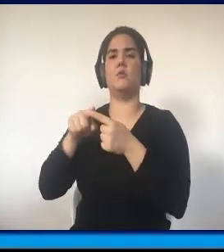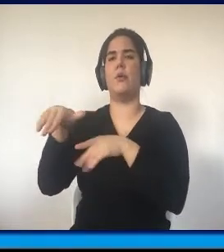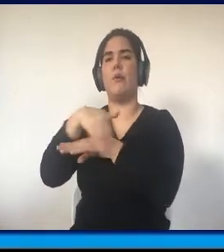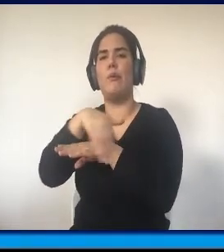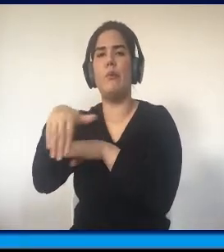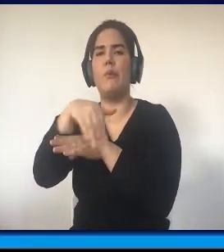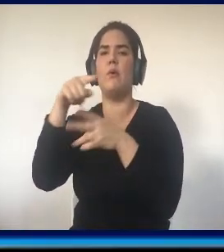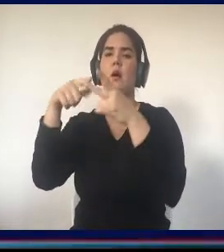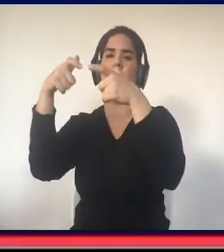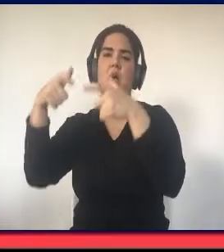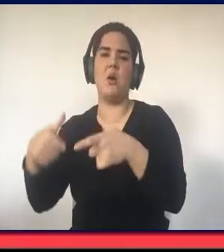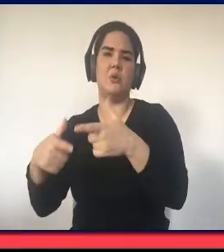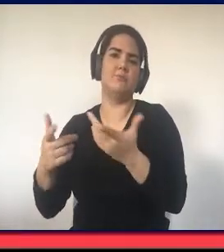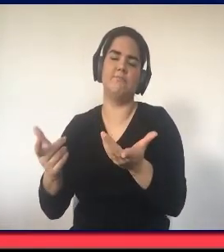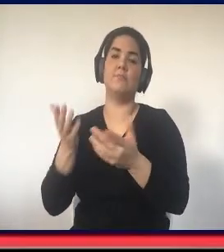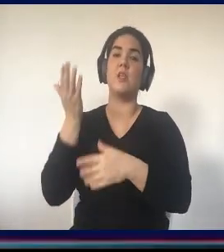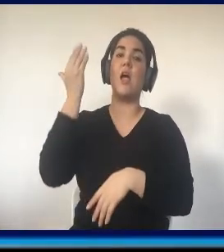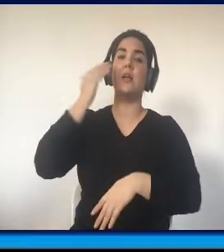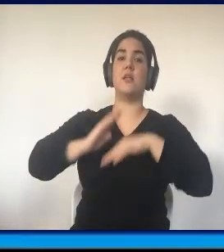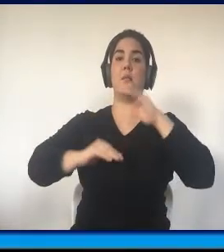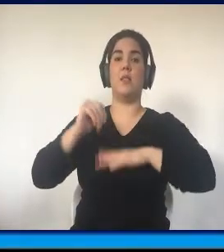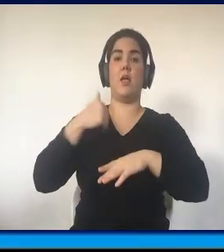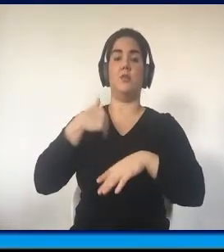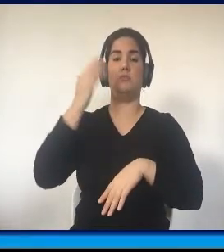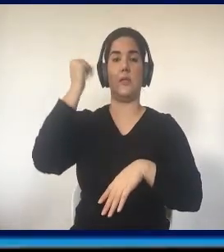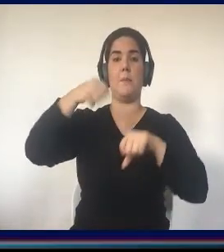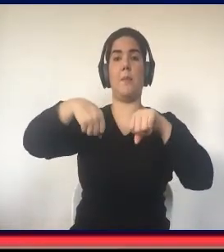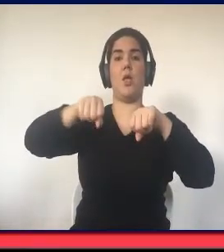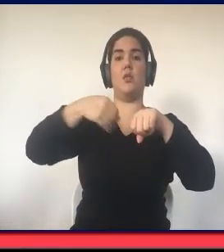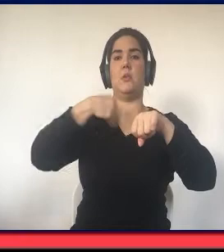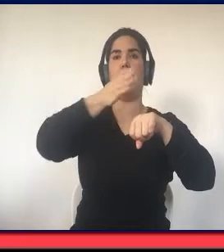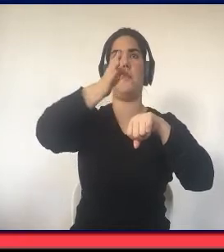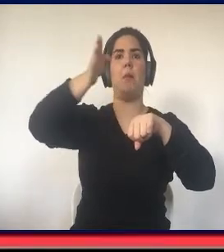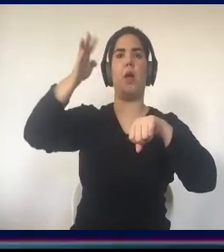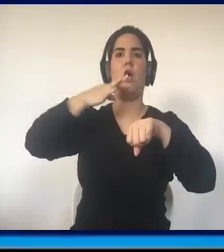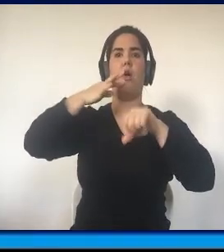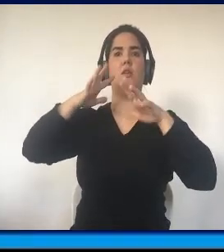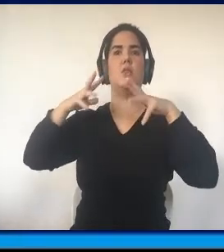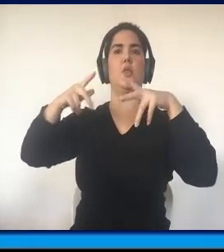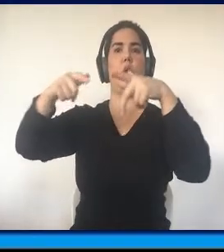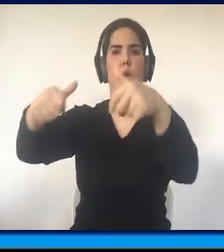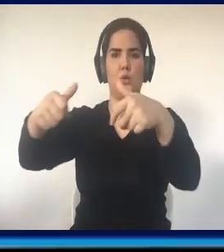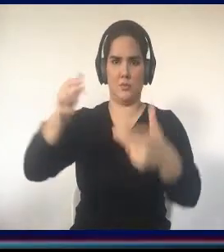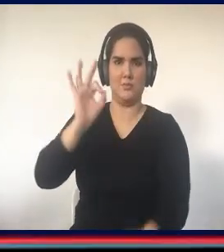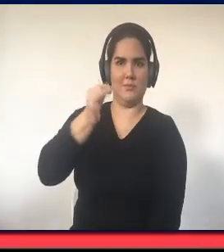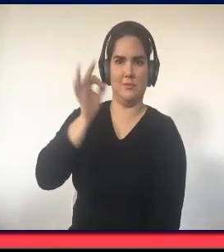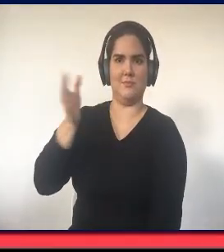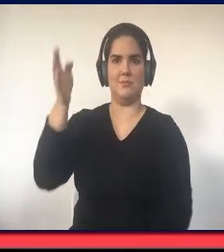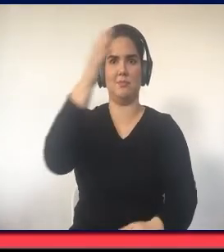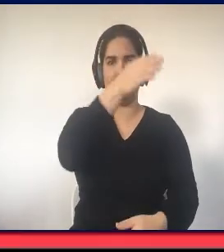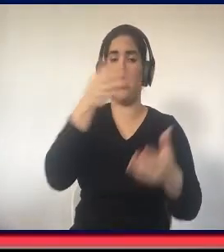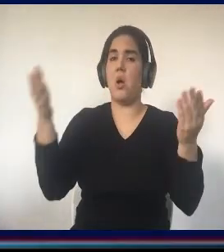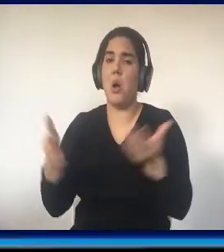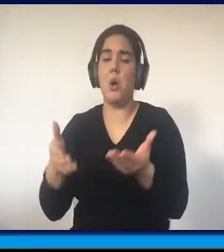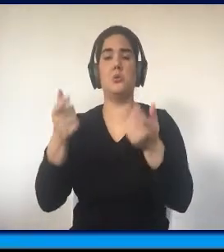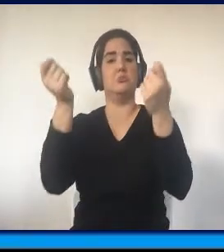que era a habilidade do entregador, ou um motoboy, conhecer ou um tudo. mototáxi? Era conhecer a cidade. Hoje, não precisa. Sabe,